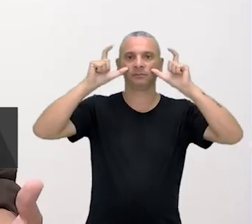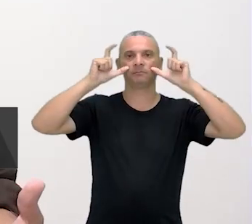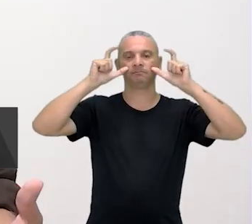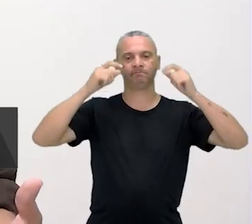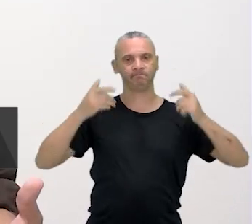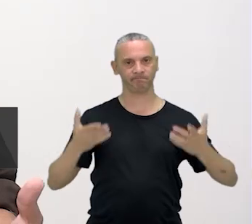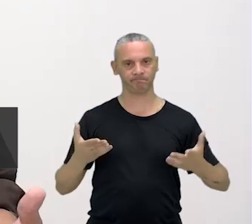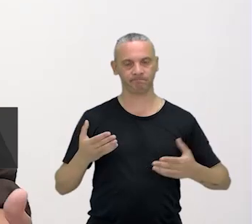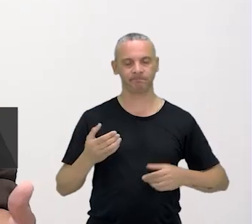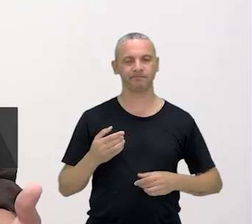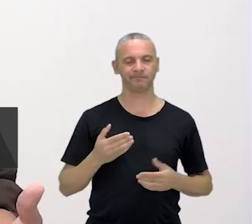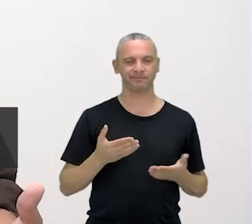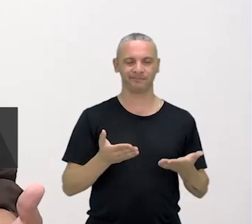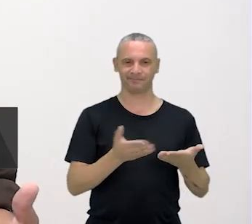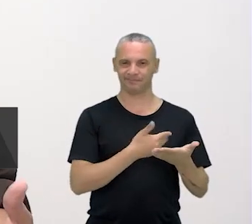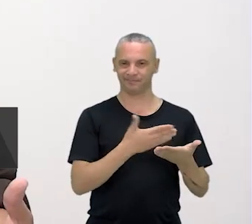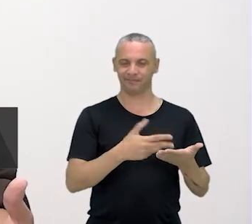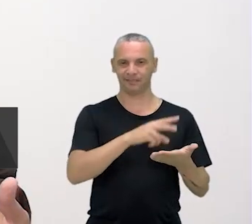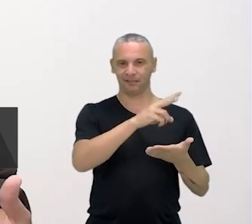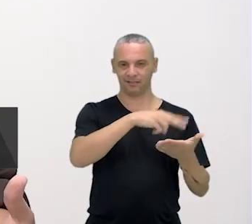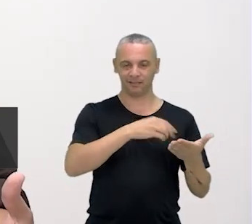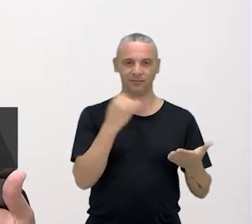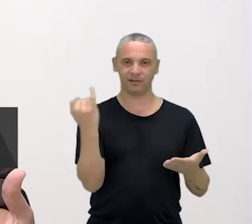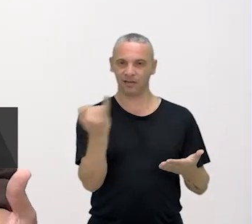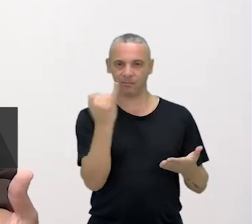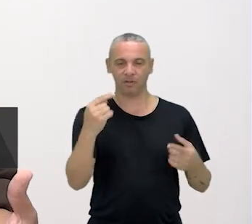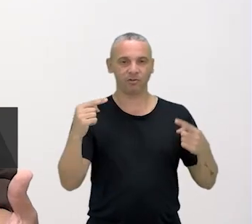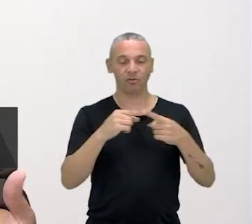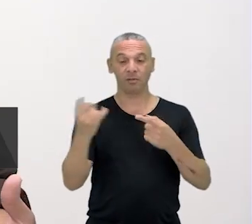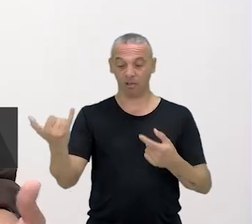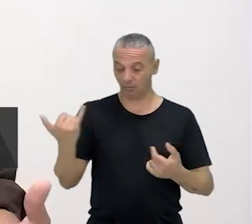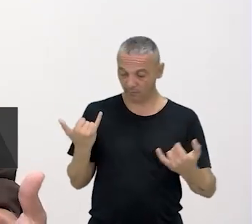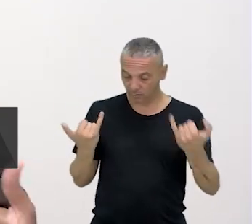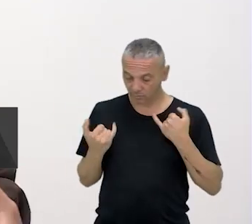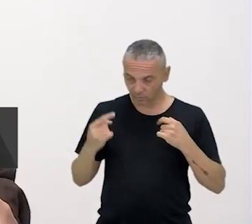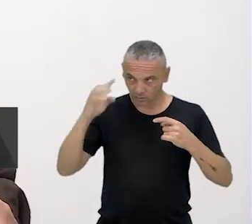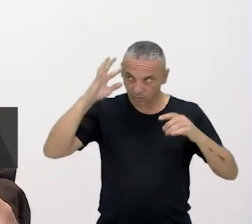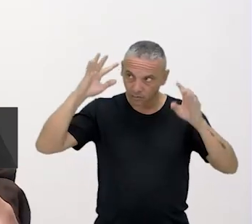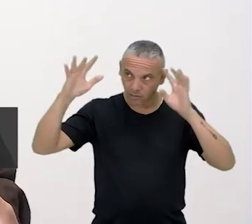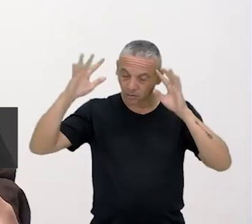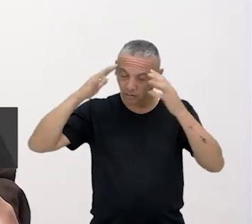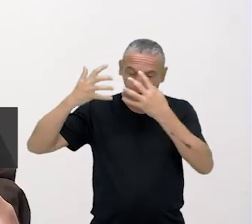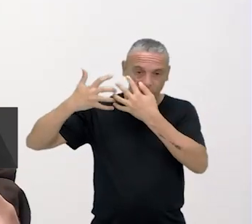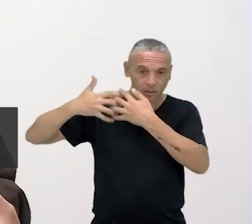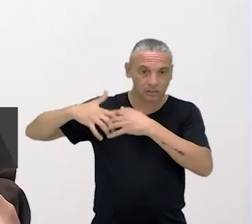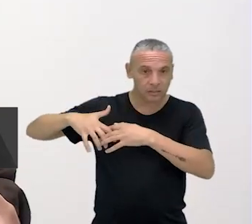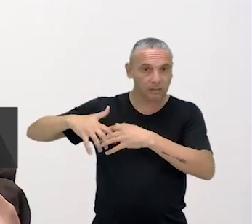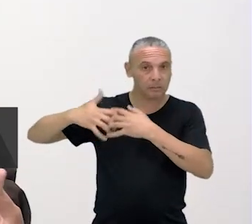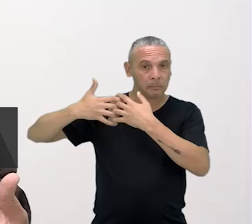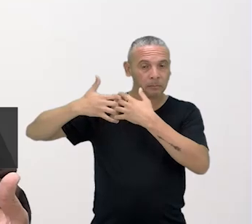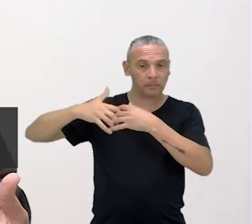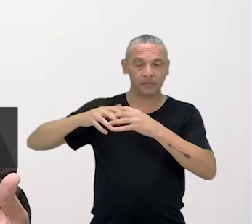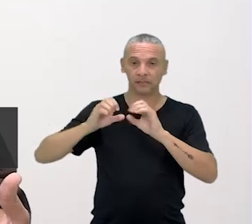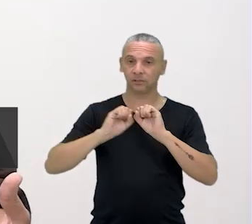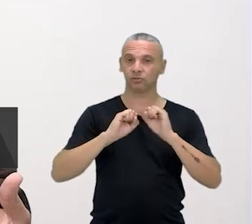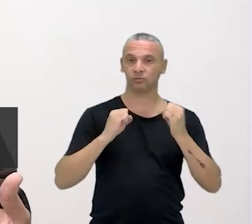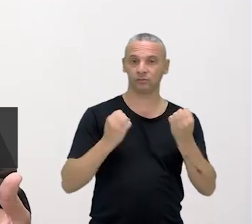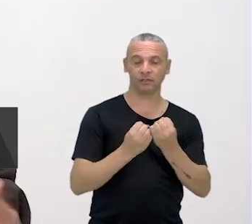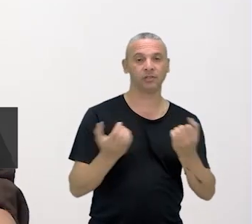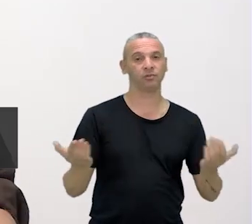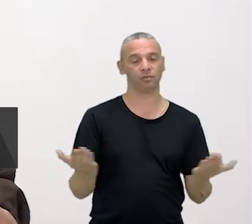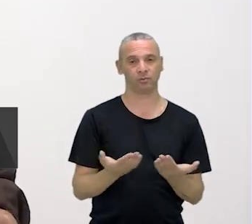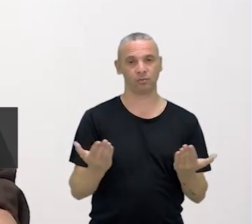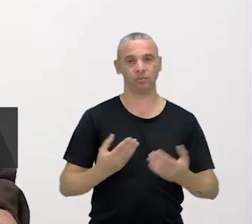Eu acho que a obra acaba sendo um alerta para nós pensarmos e continuarmos a pensar nessa sociedade em que vivemos